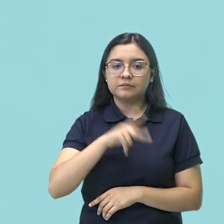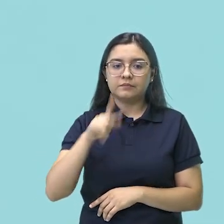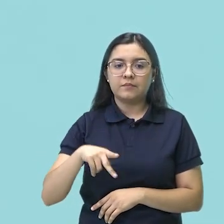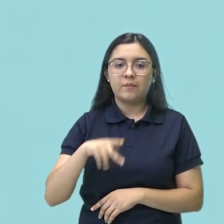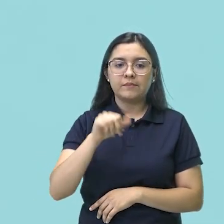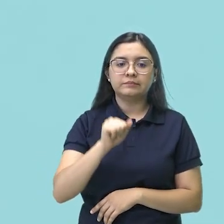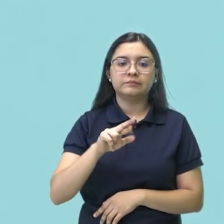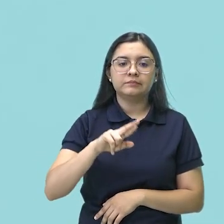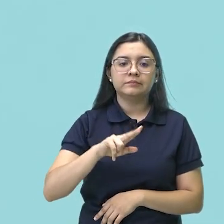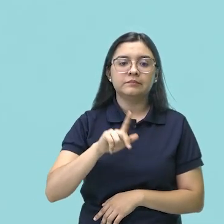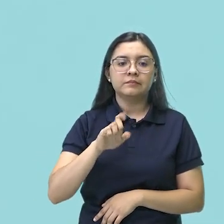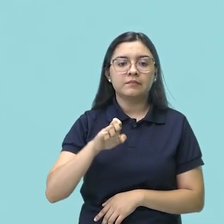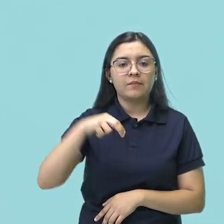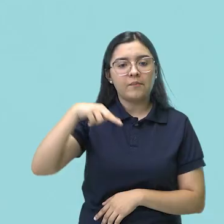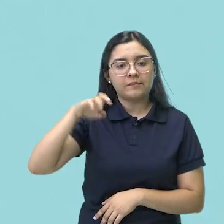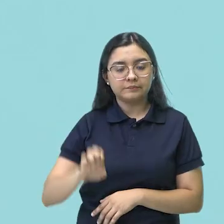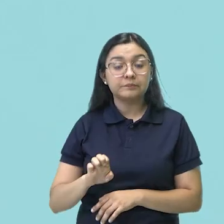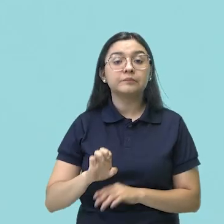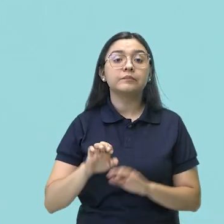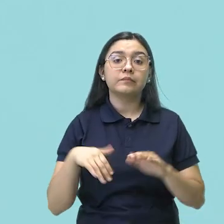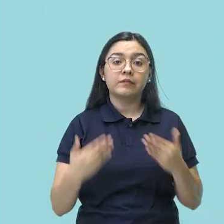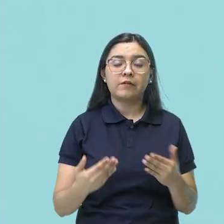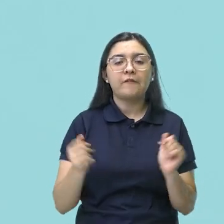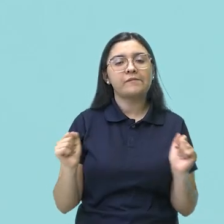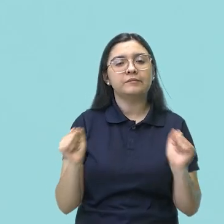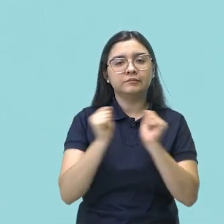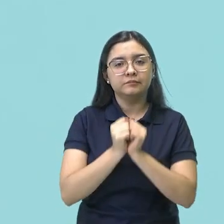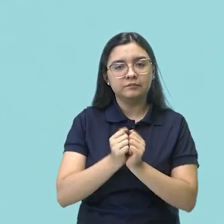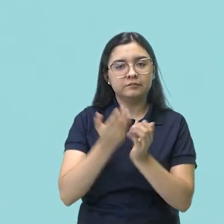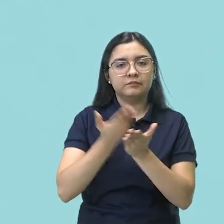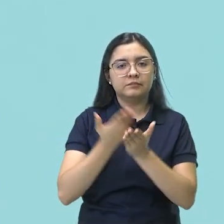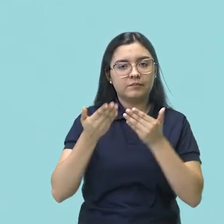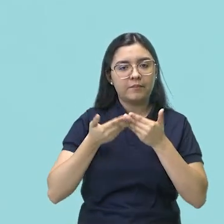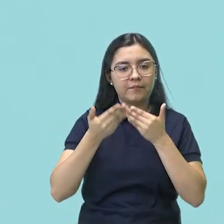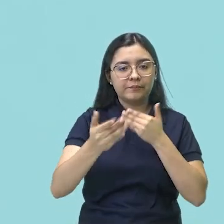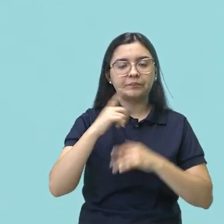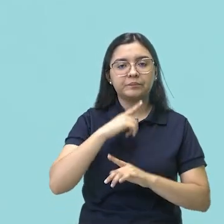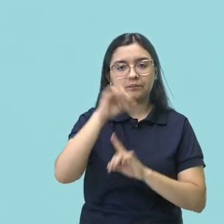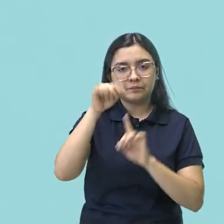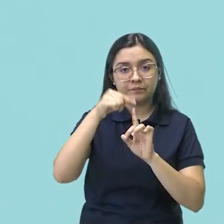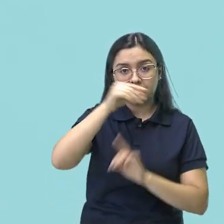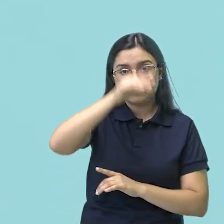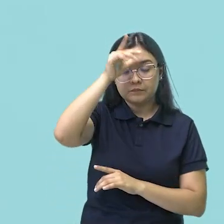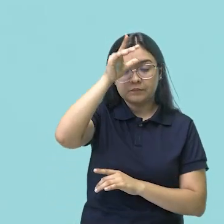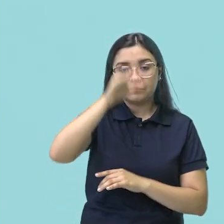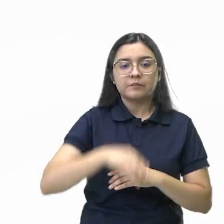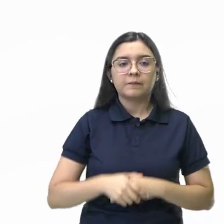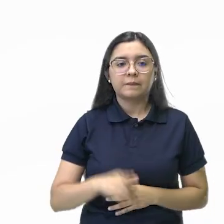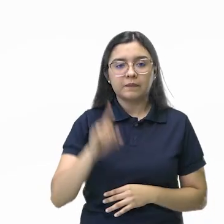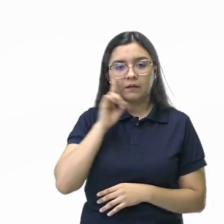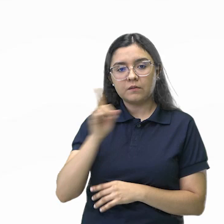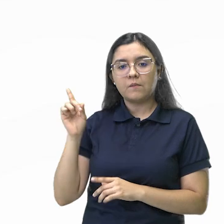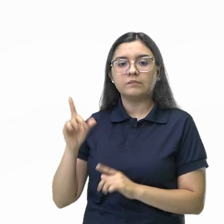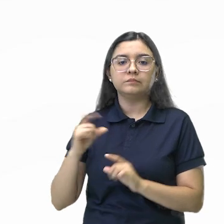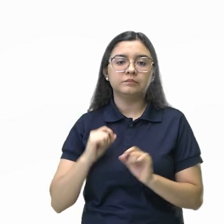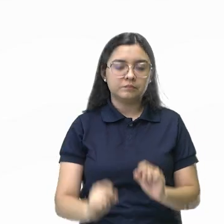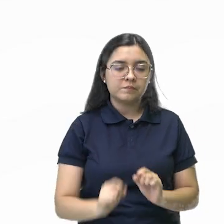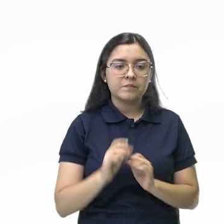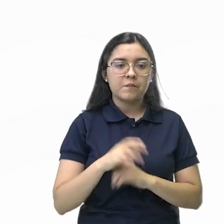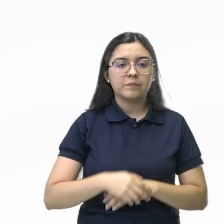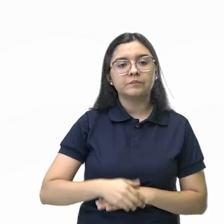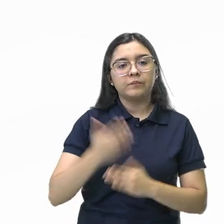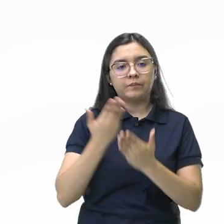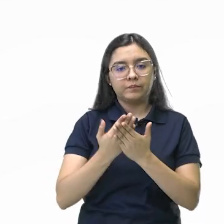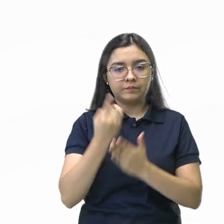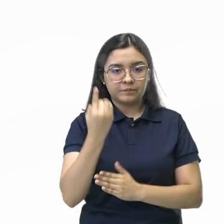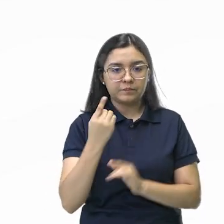professora Arlene Azulay e vou acompanhá-los nesta aula que tem como objeto de conhecimento. Nossa aula é